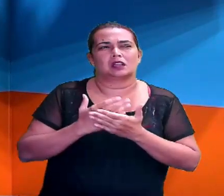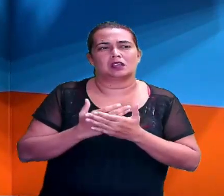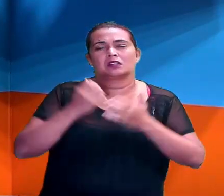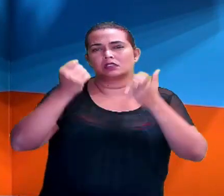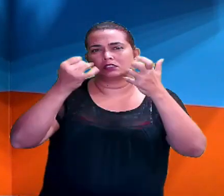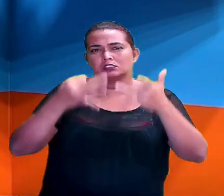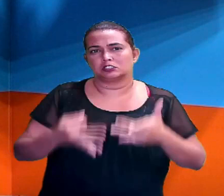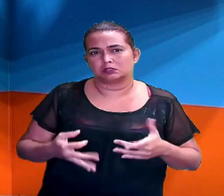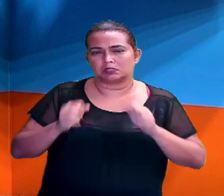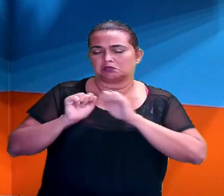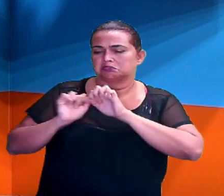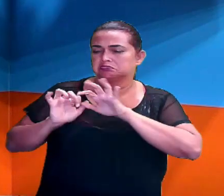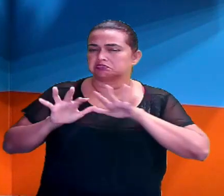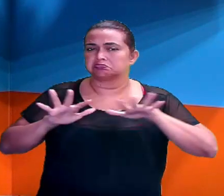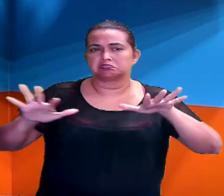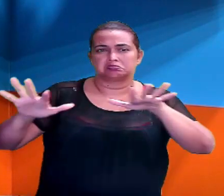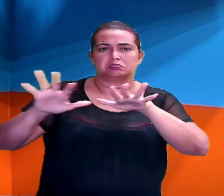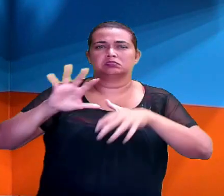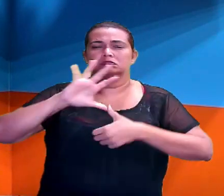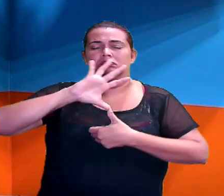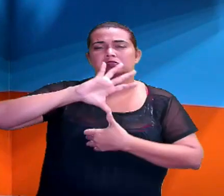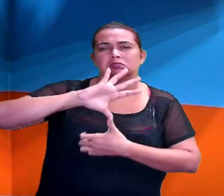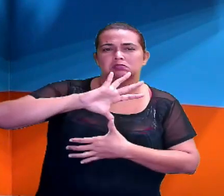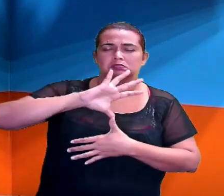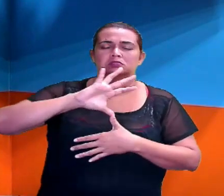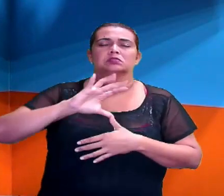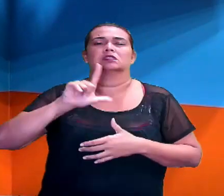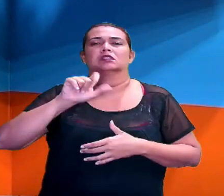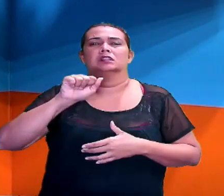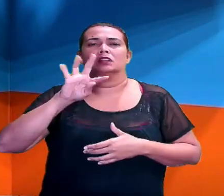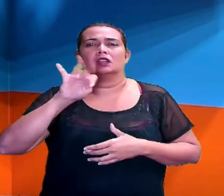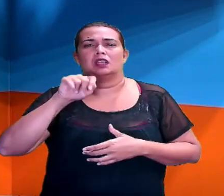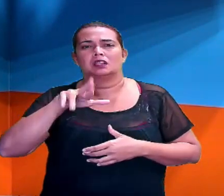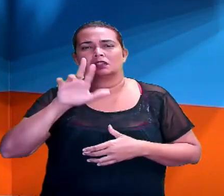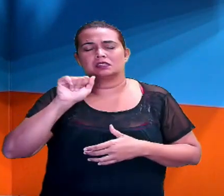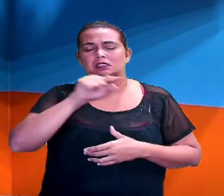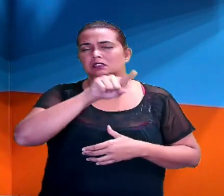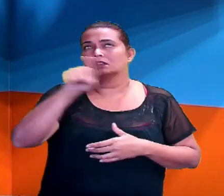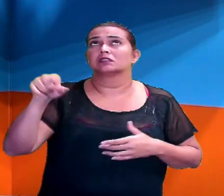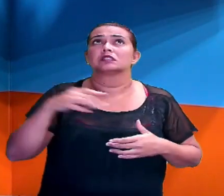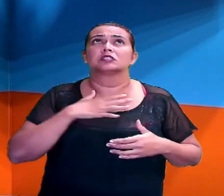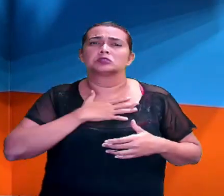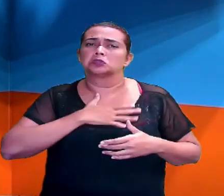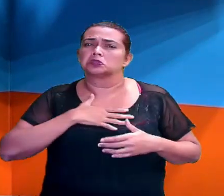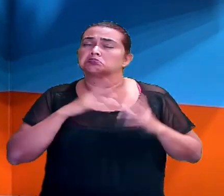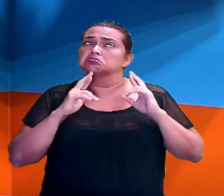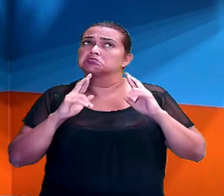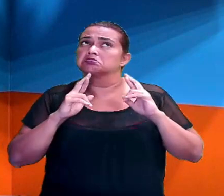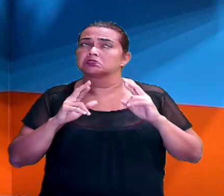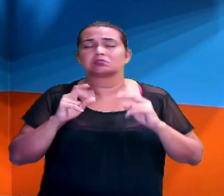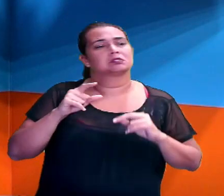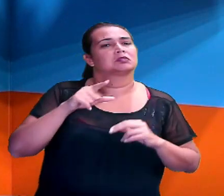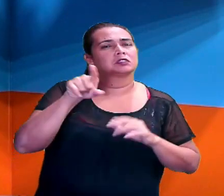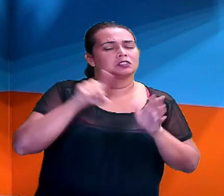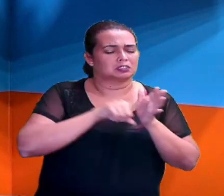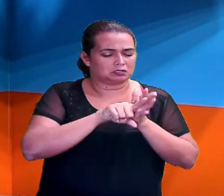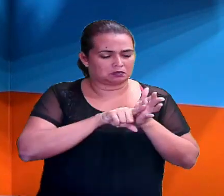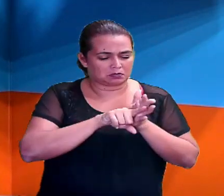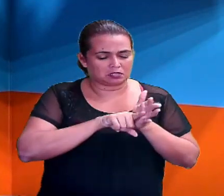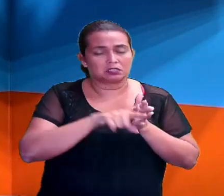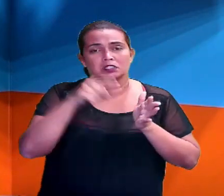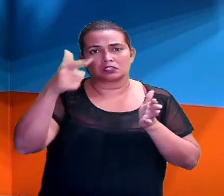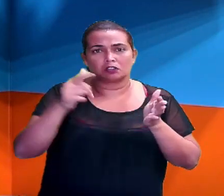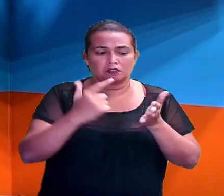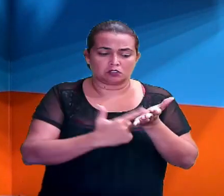falando sobre os fluxos migratórios na América Latina. Eu espero que vocês tenham gostado, certo? Pesquisem mais, dê uma